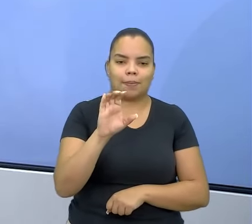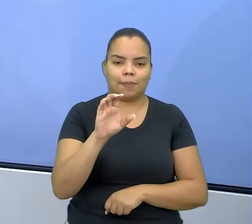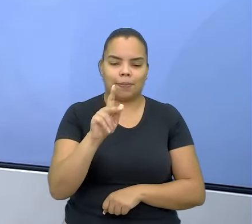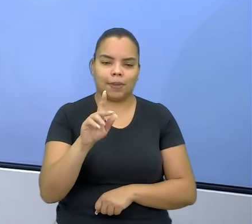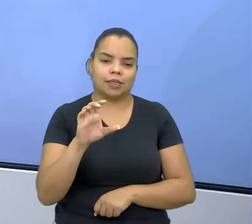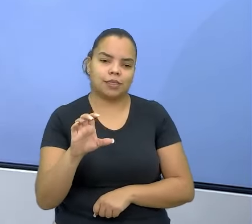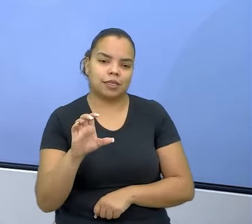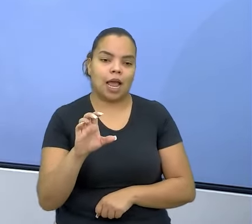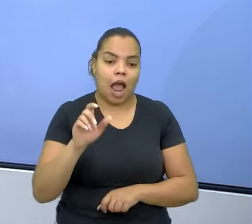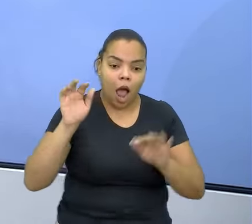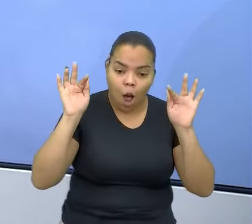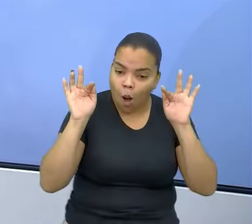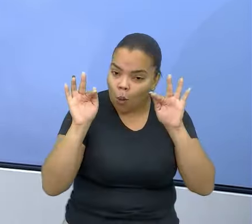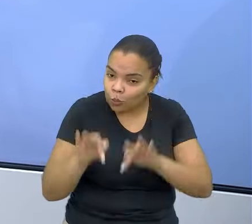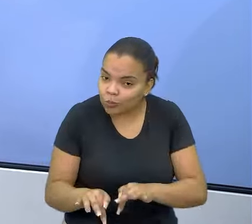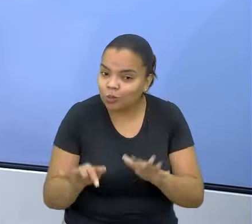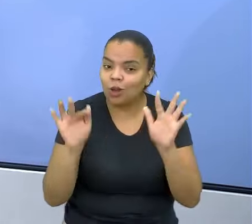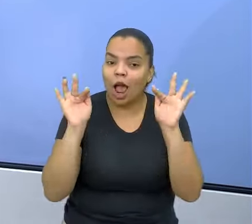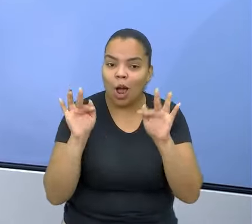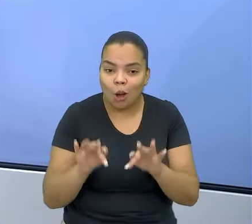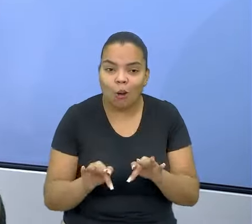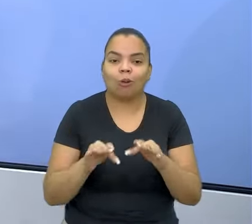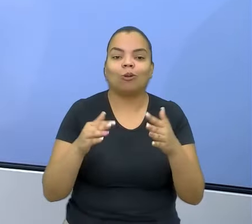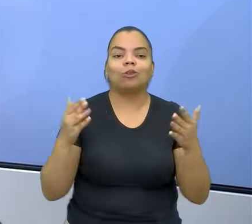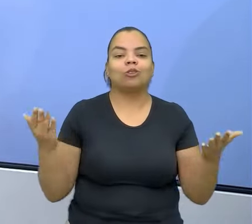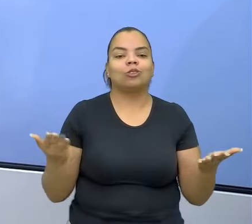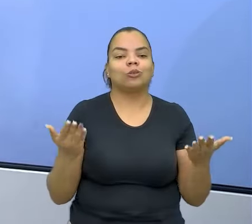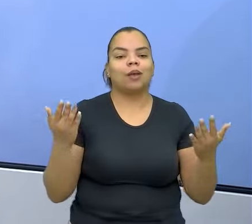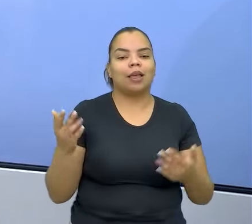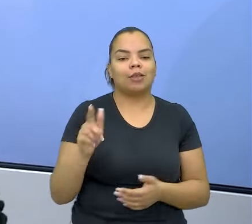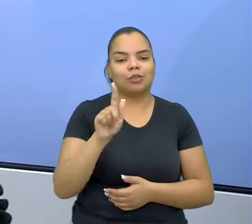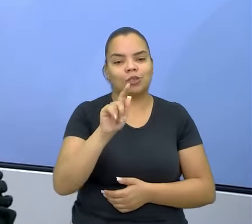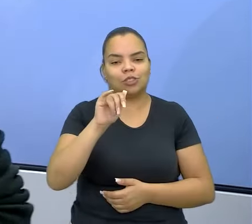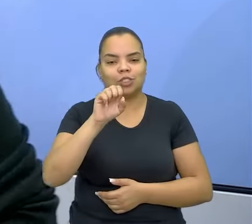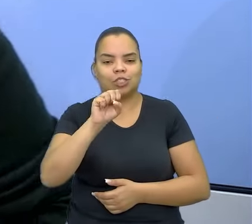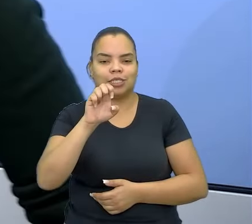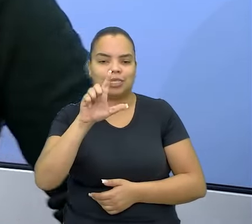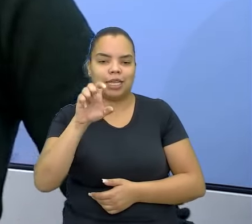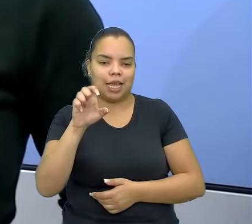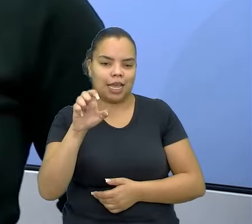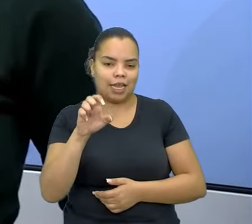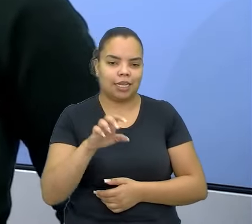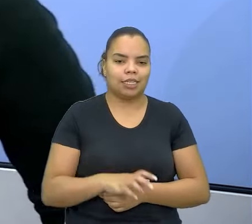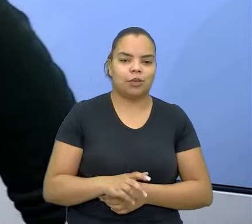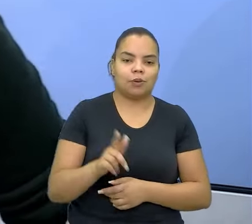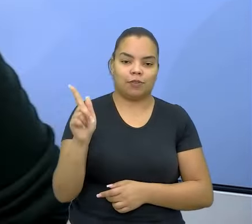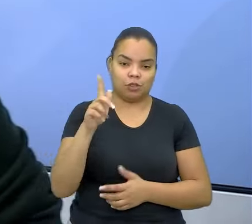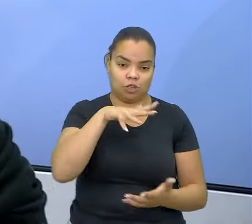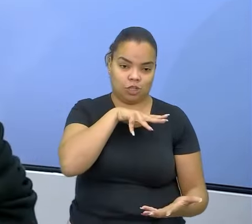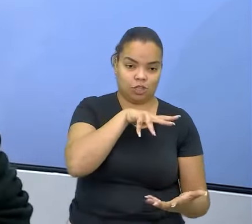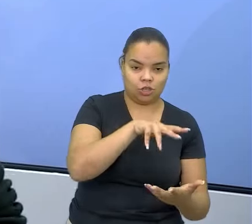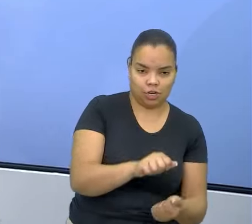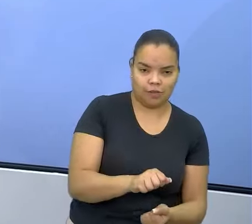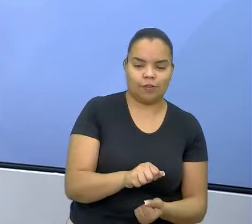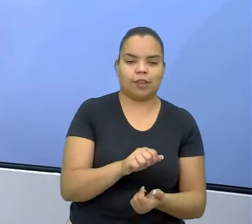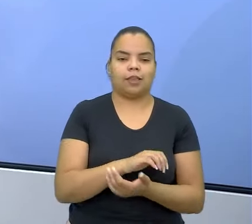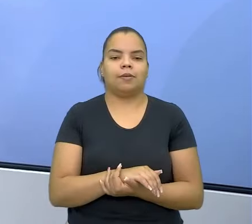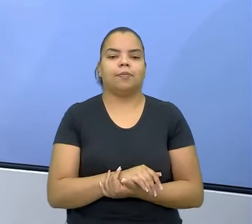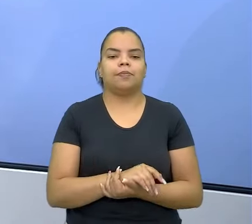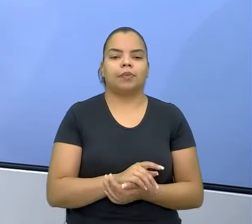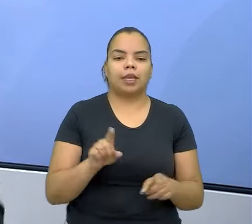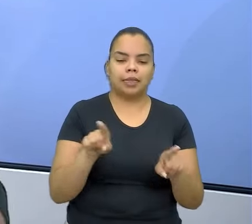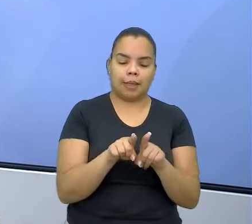fazer aí nesse semestre, a gente encerra. Sou a Gisele Teles, como o professor Vanderlei falou, sou professora de Geografia da rede e